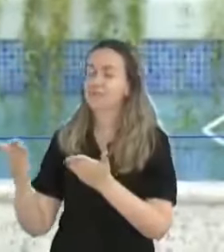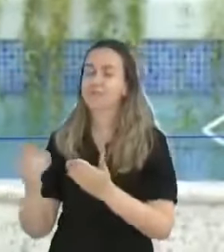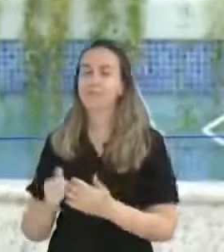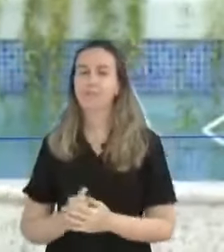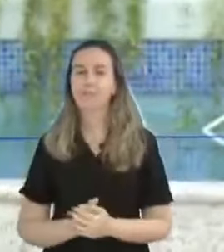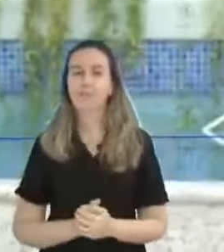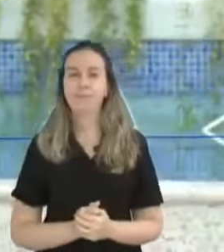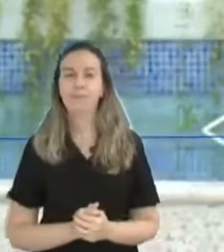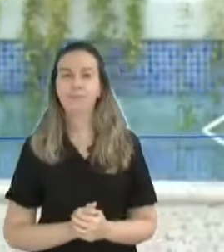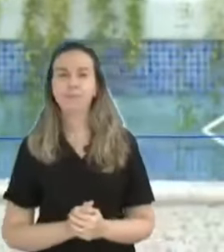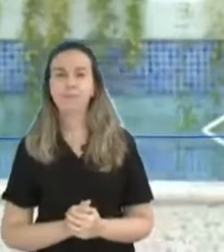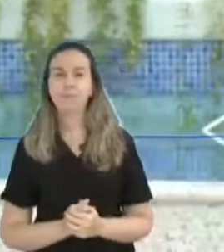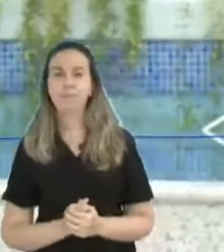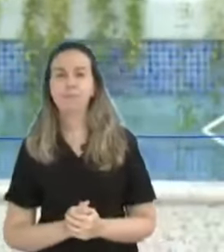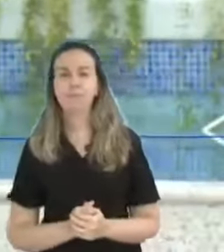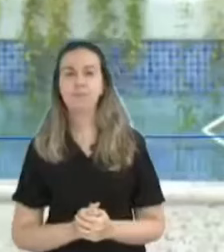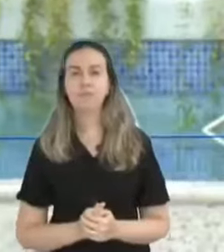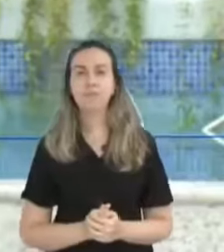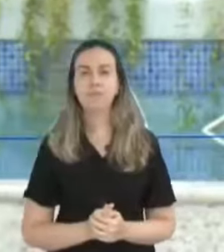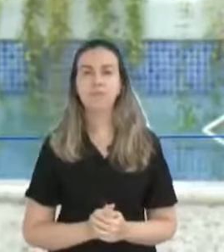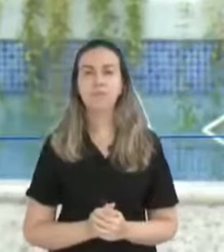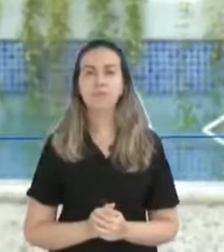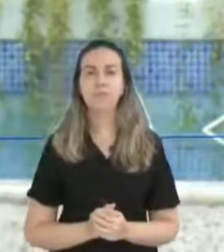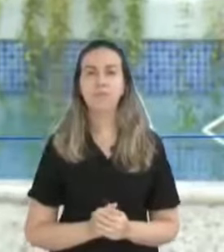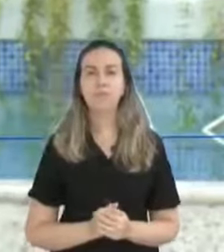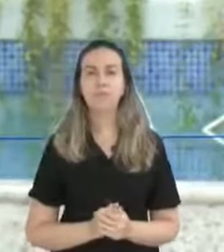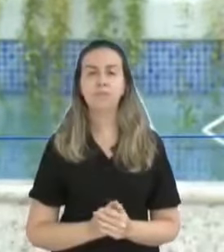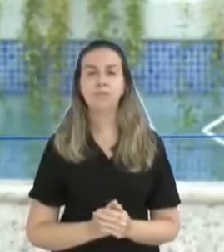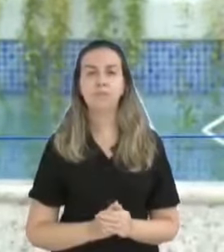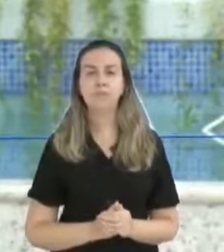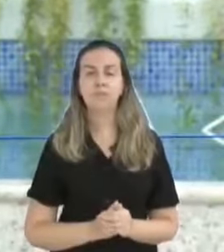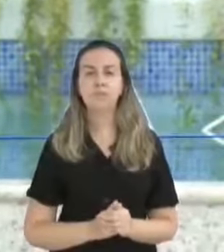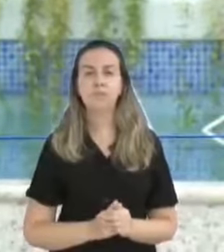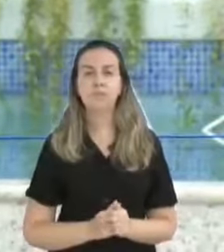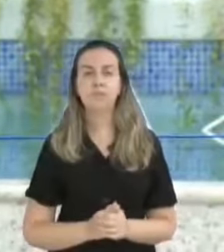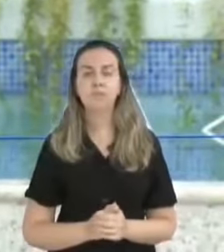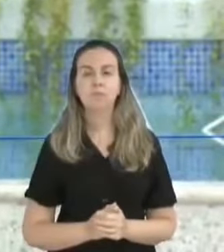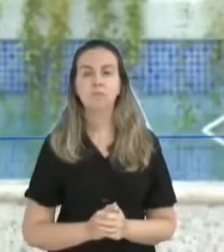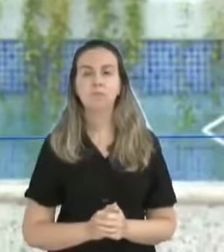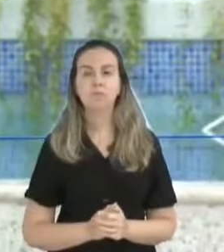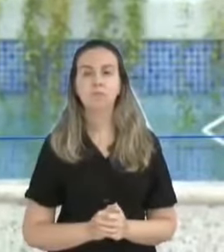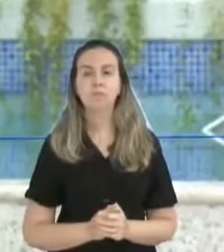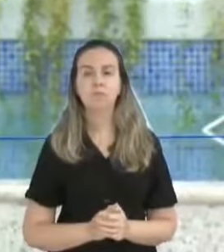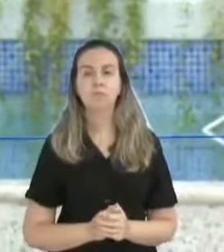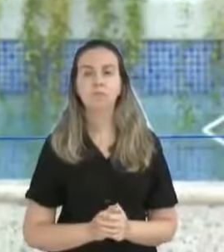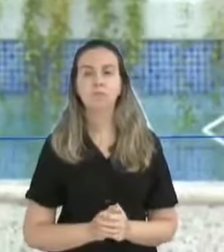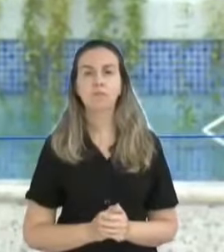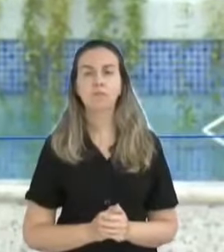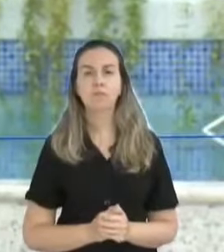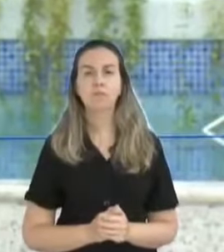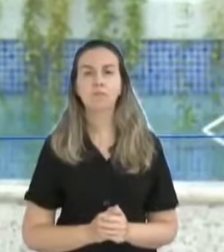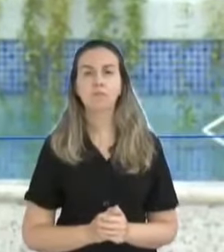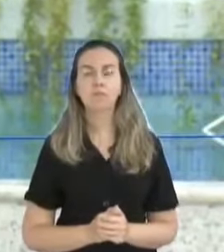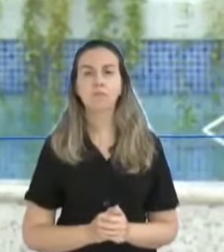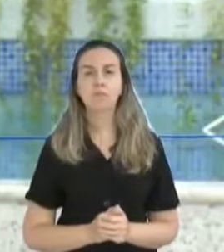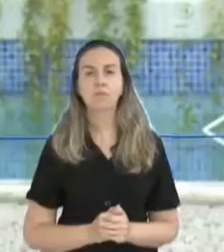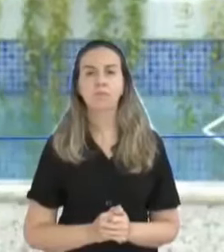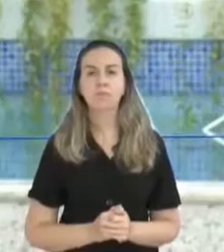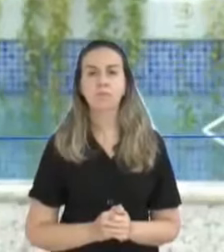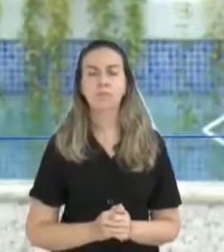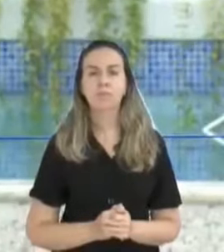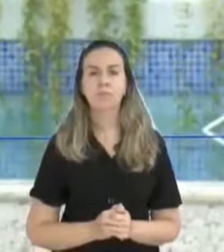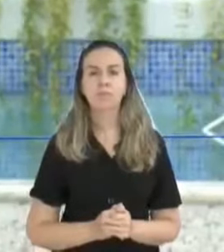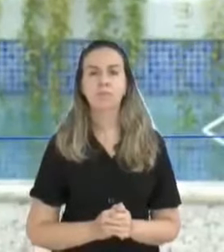2 Crônicas, no capítulo 30, versículos 9 e 10, o próprio Senhor diz através da sua